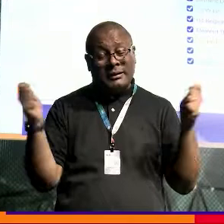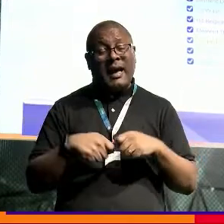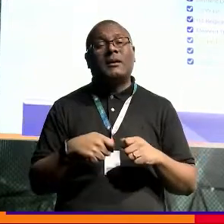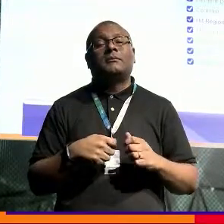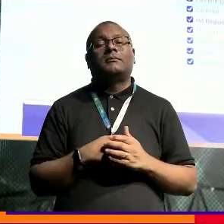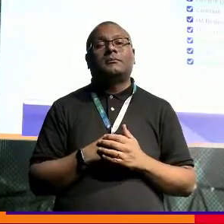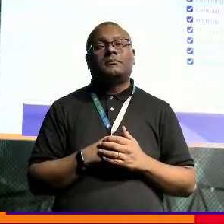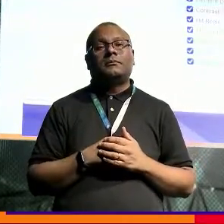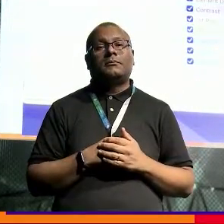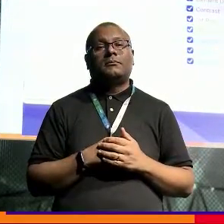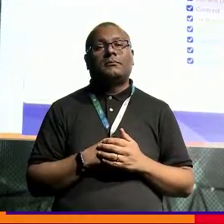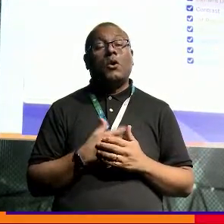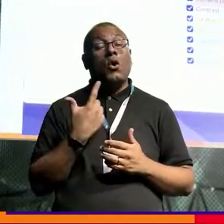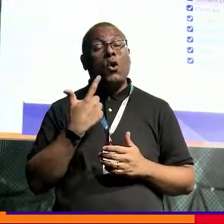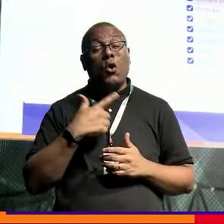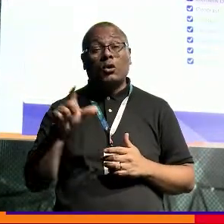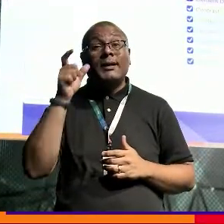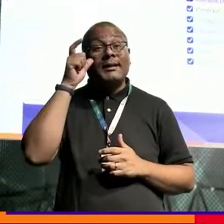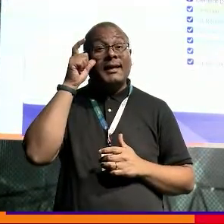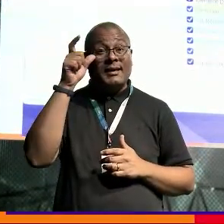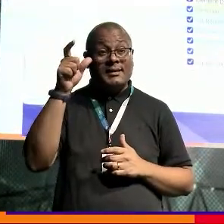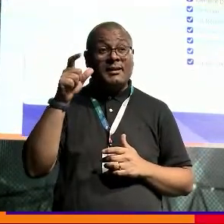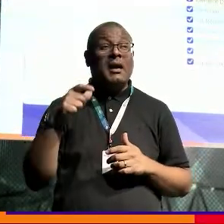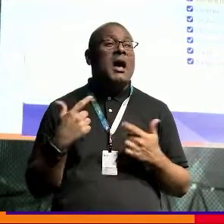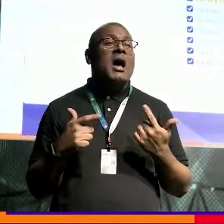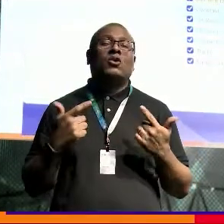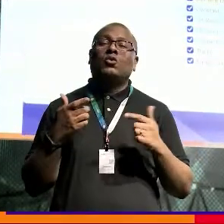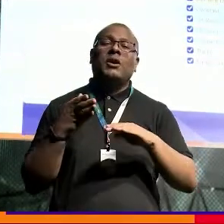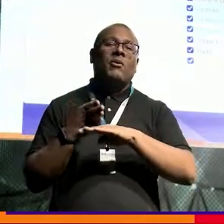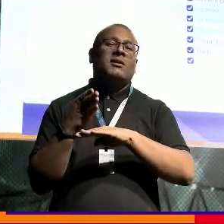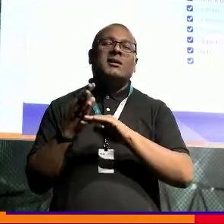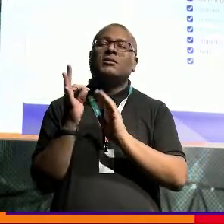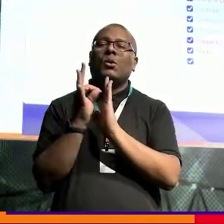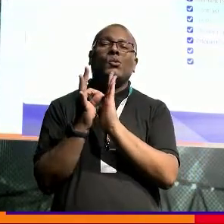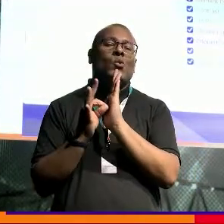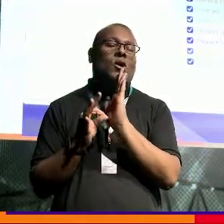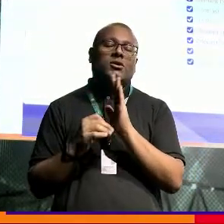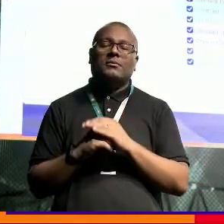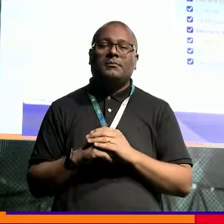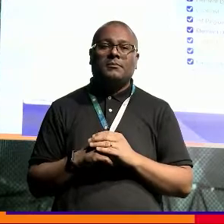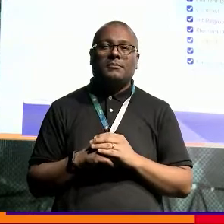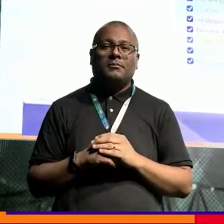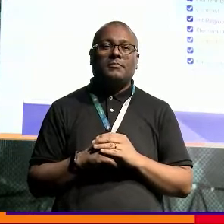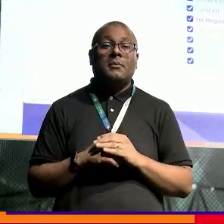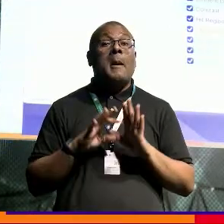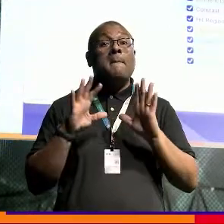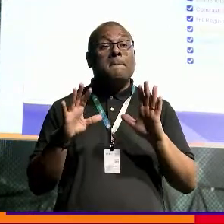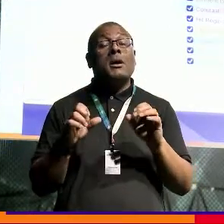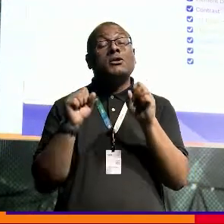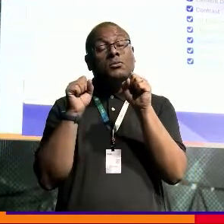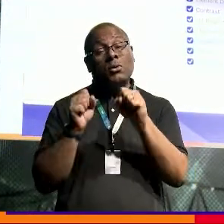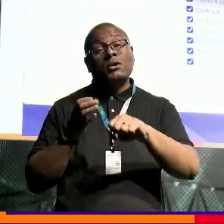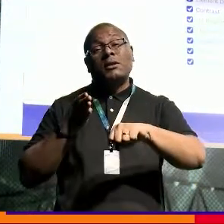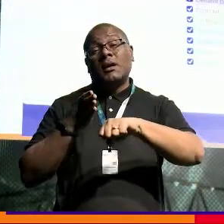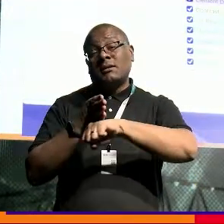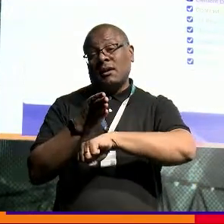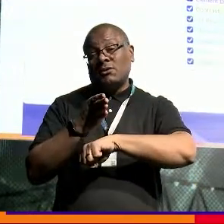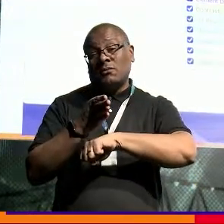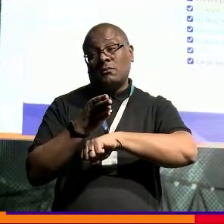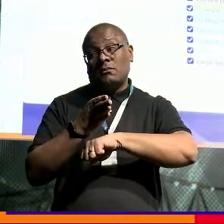possível. Outra coisa interessante, não tenho acesso ao código, mas você pode ter acesso